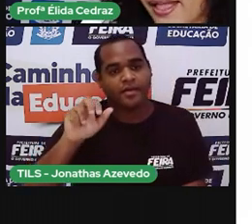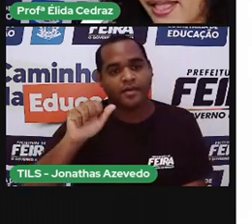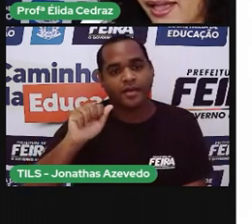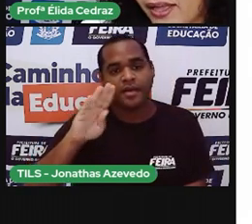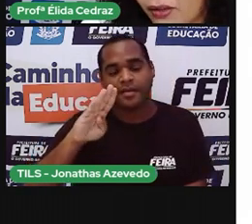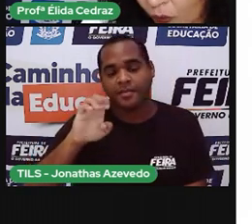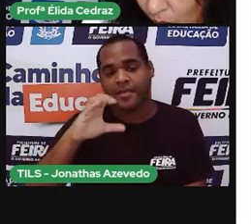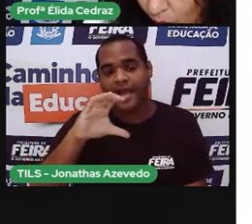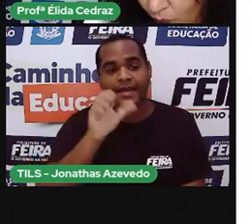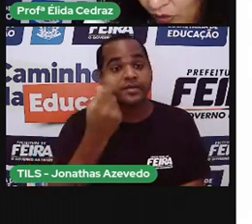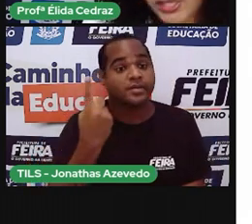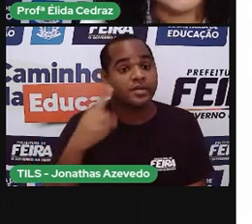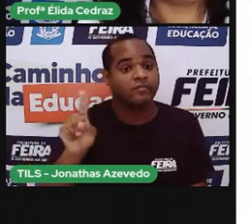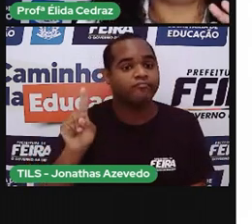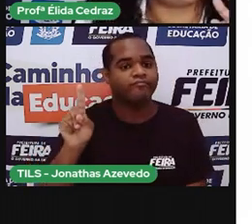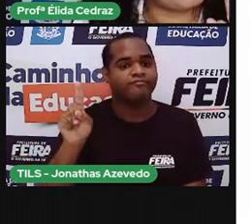Rabecão.